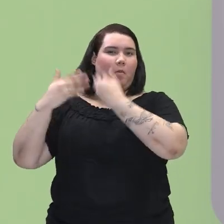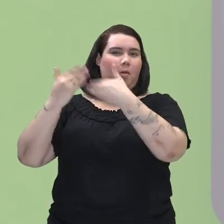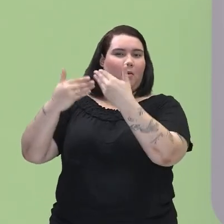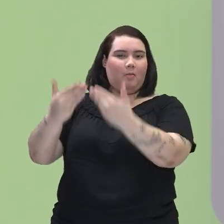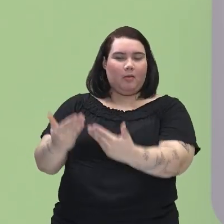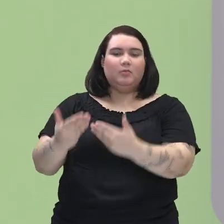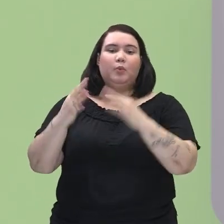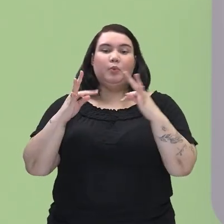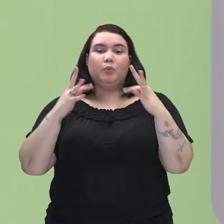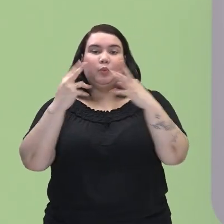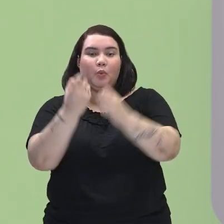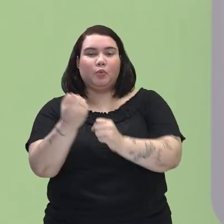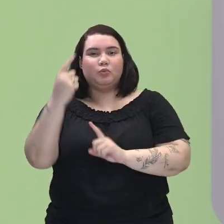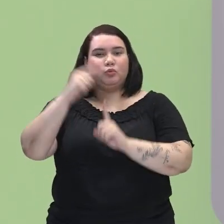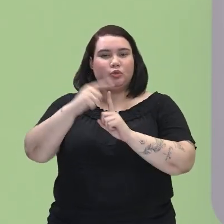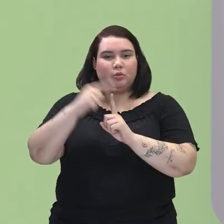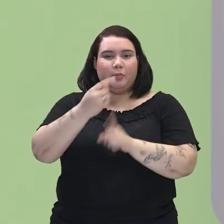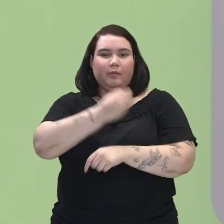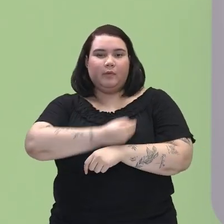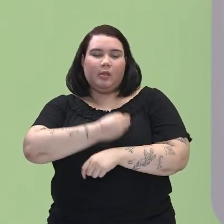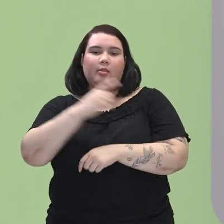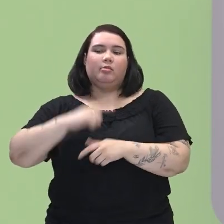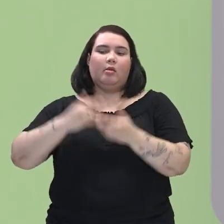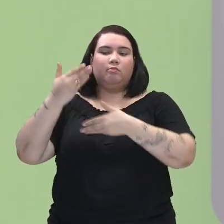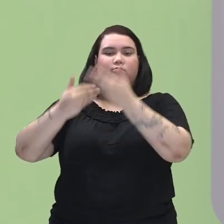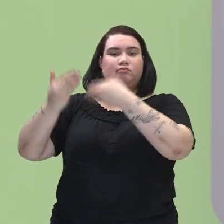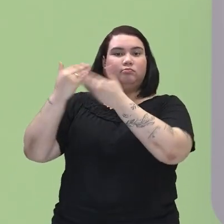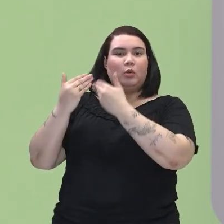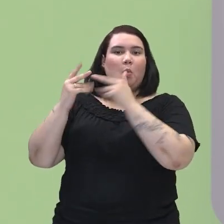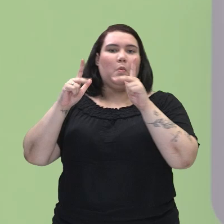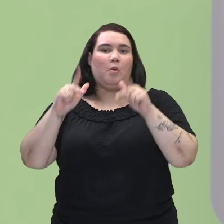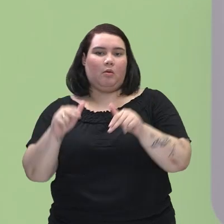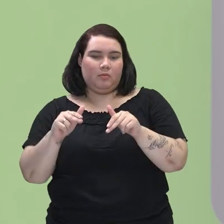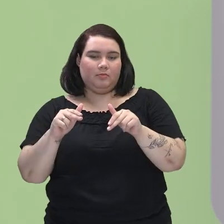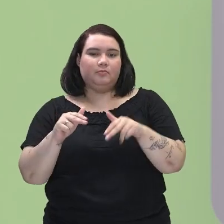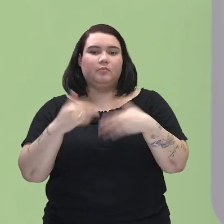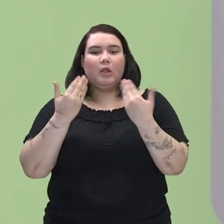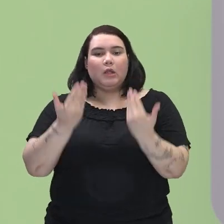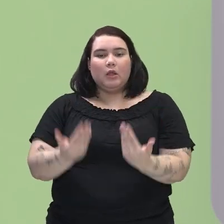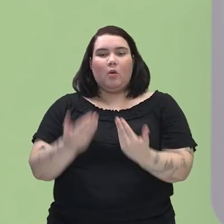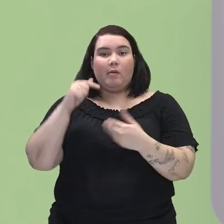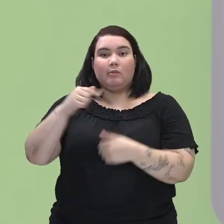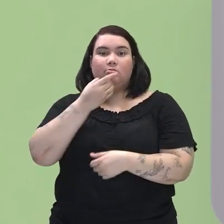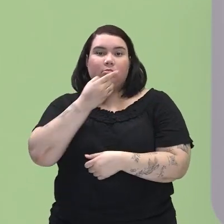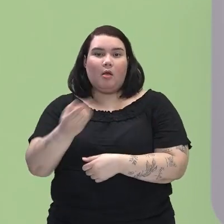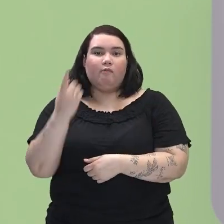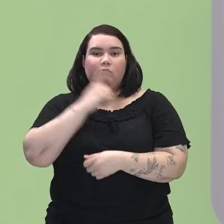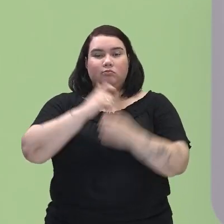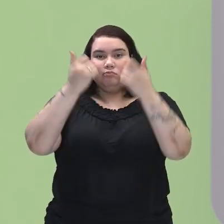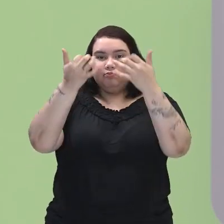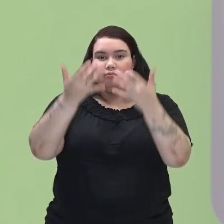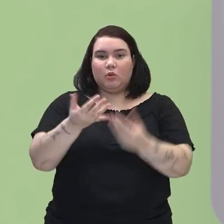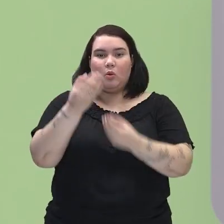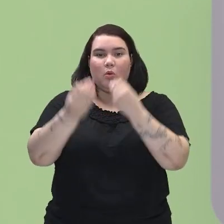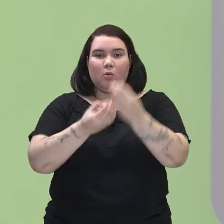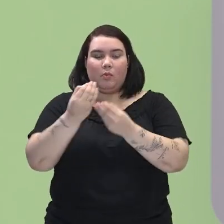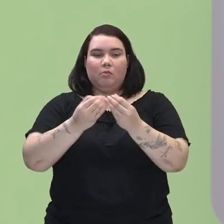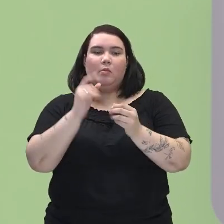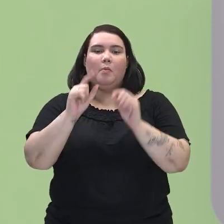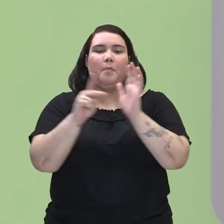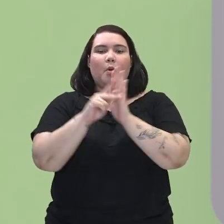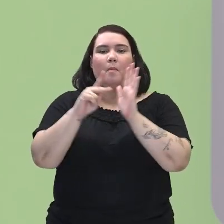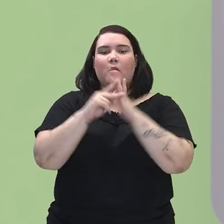que todas as espécies possuem um ancestral comum. Darwin conseguiu explicar essas mudanças por meio da seleção